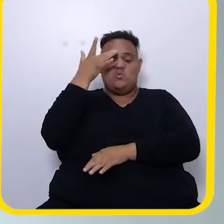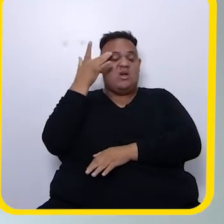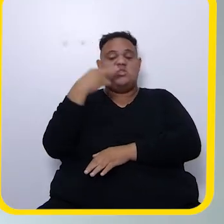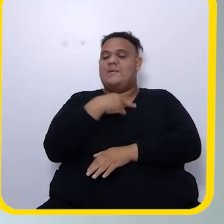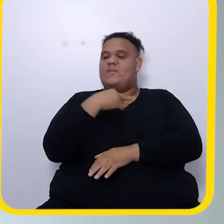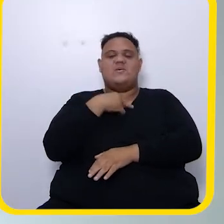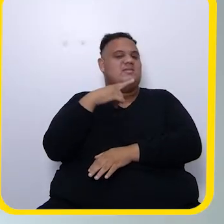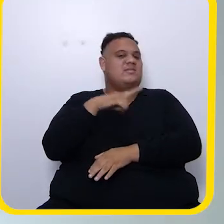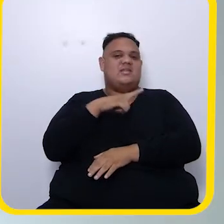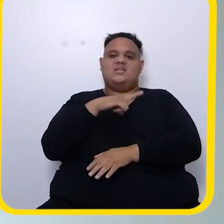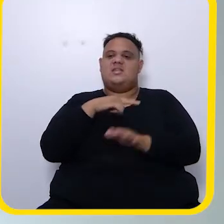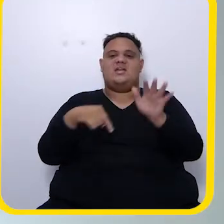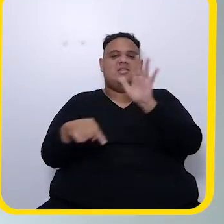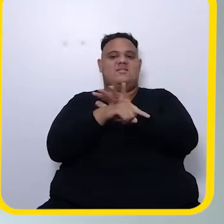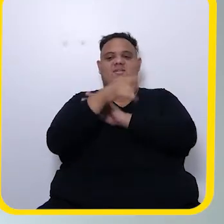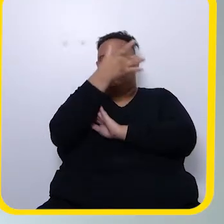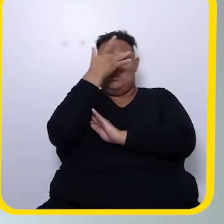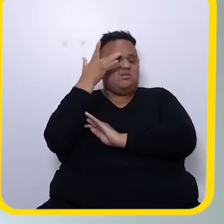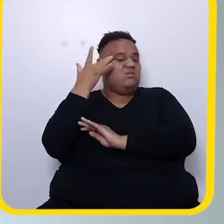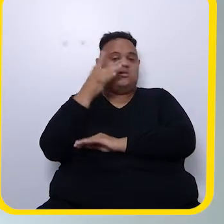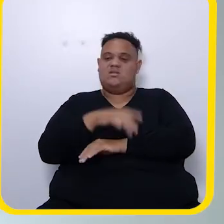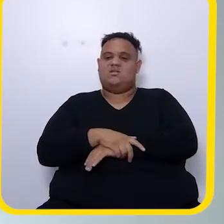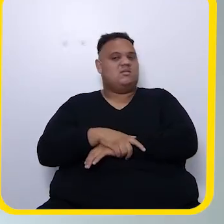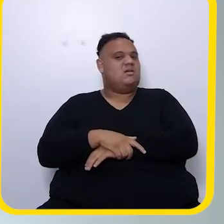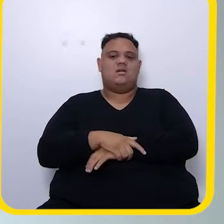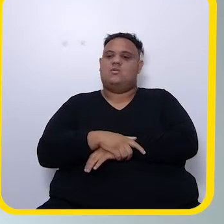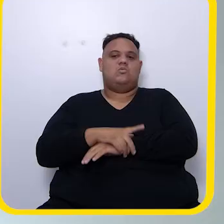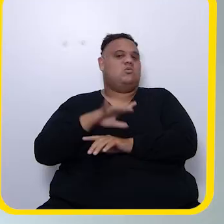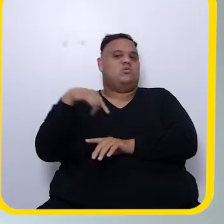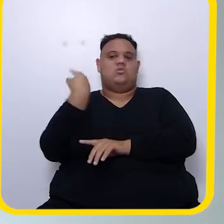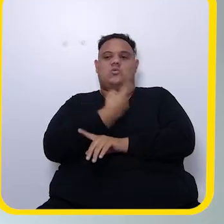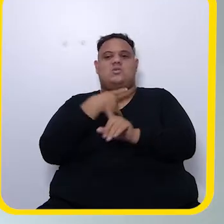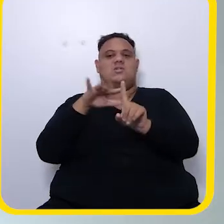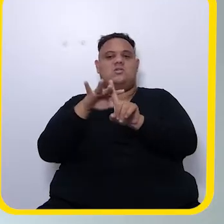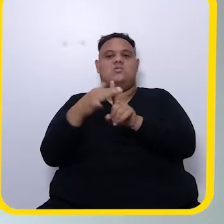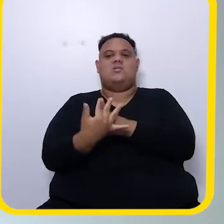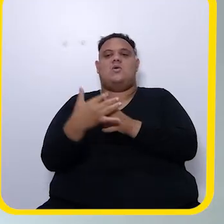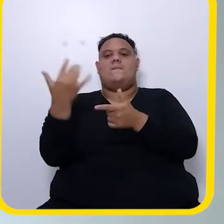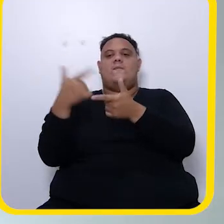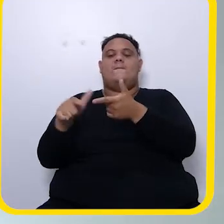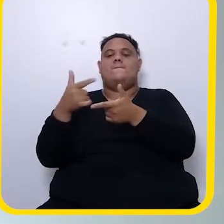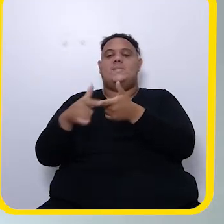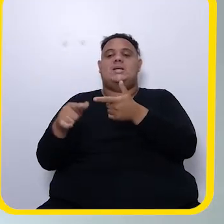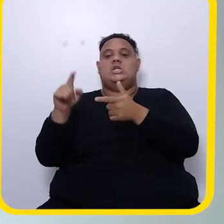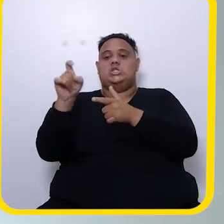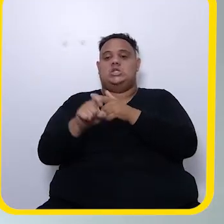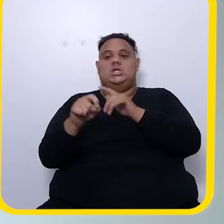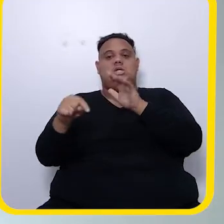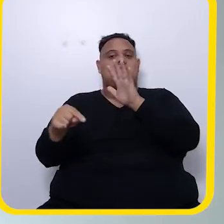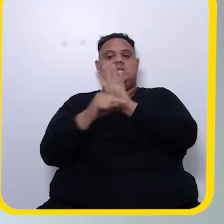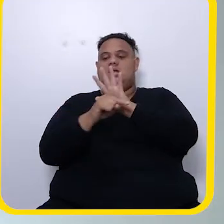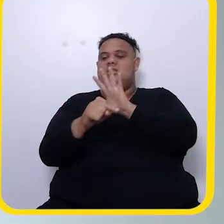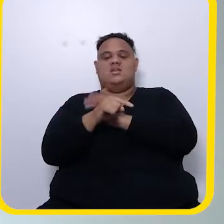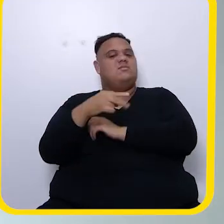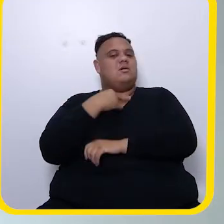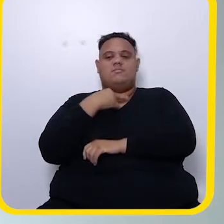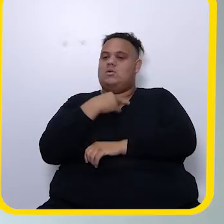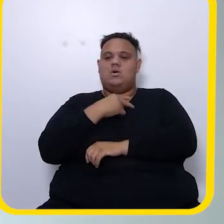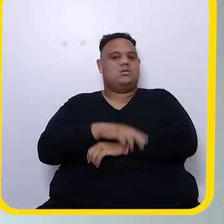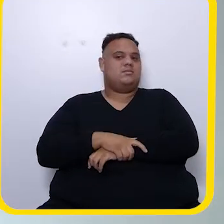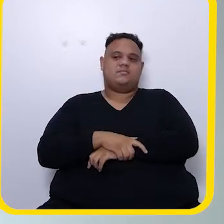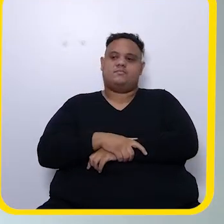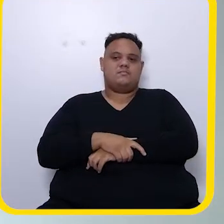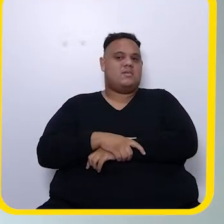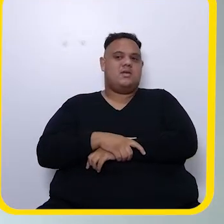quantidade negativa de pessoas. Então, para a nossa situação, para esse problema, x não pode ser negativo. Então, com isso, eu concluo